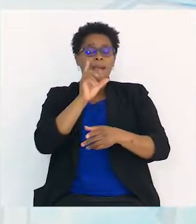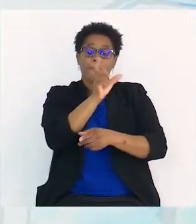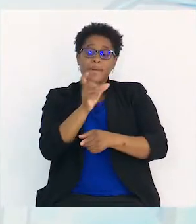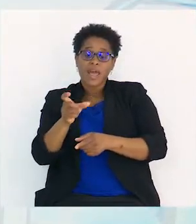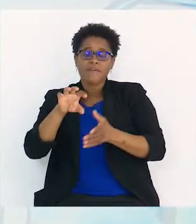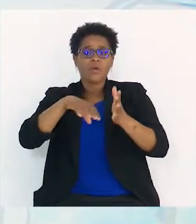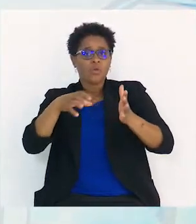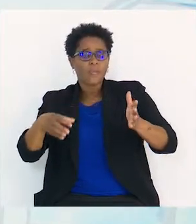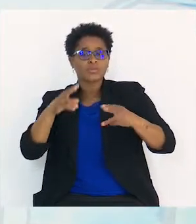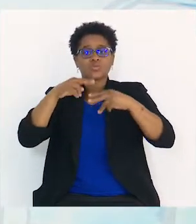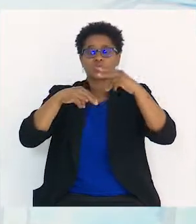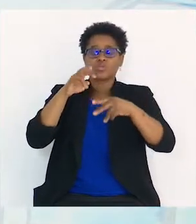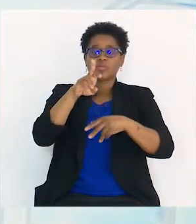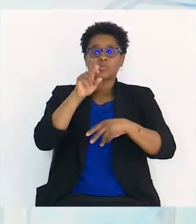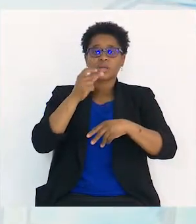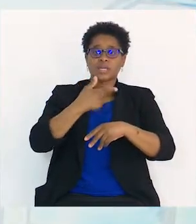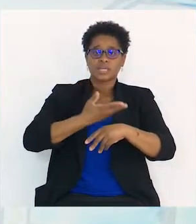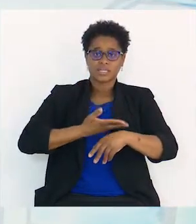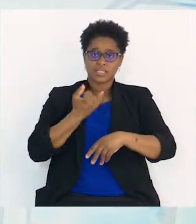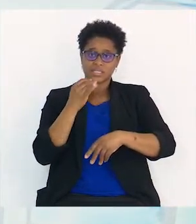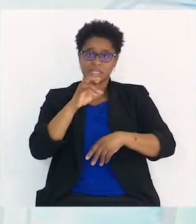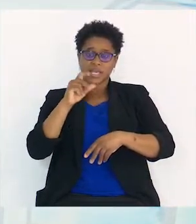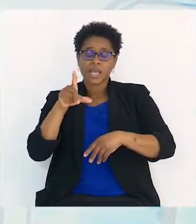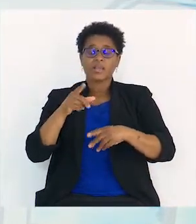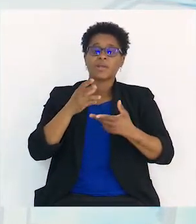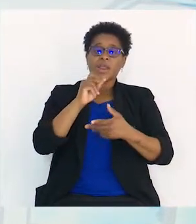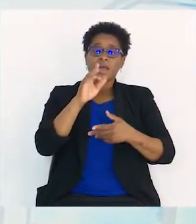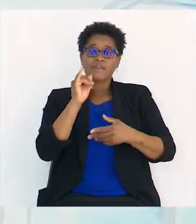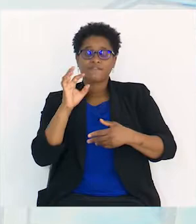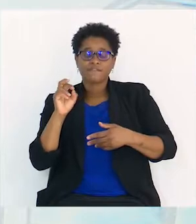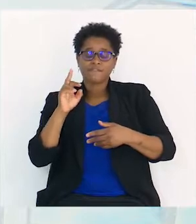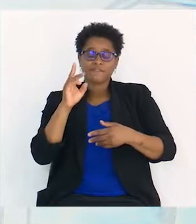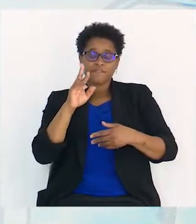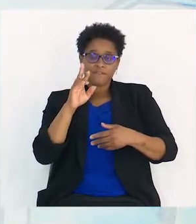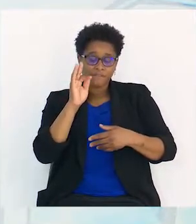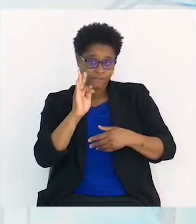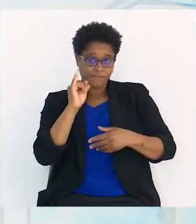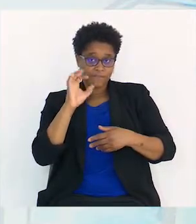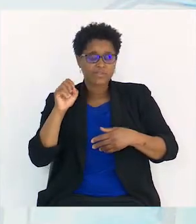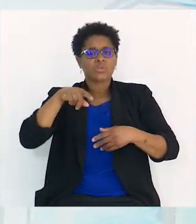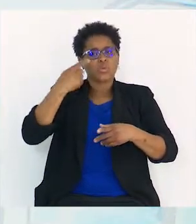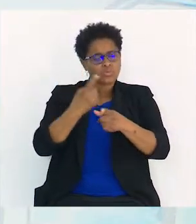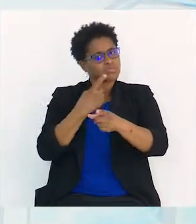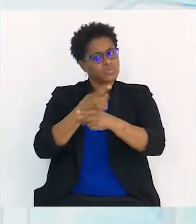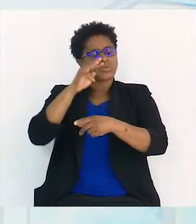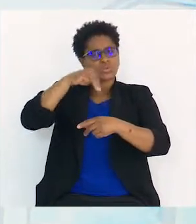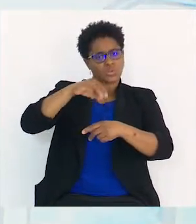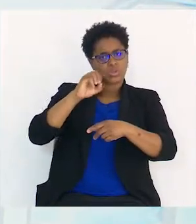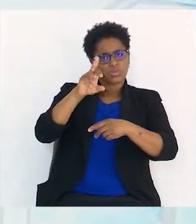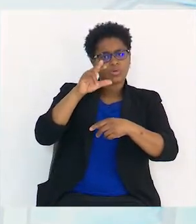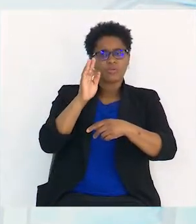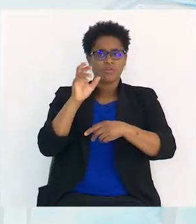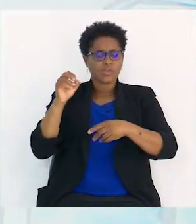pelo radical, pelo afixo de flexão e por outros constituintes morfológicos. Assim fica